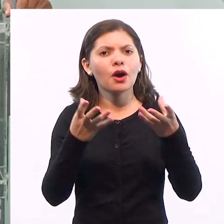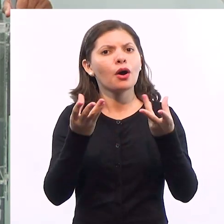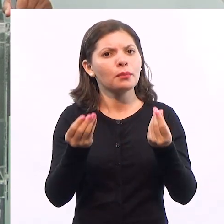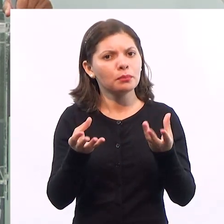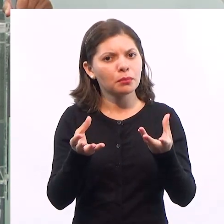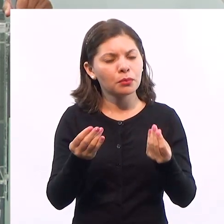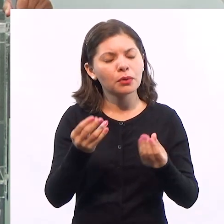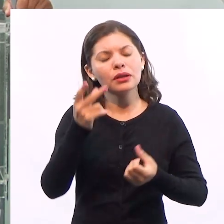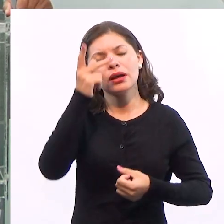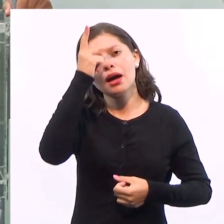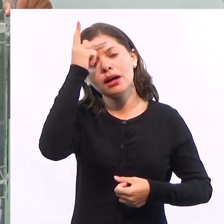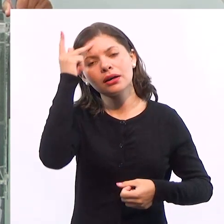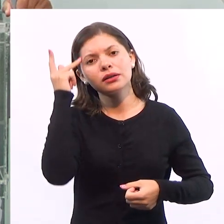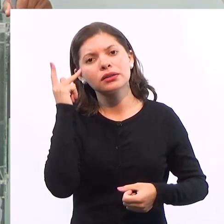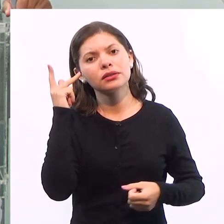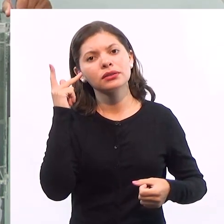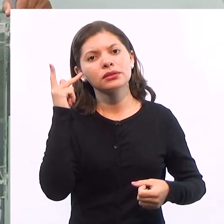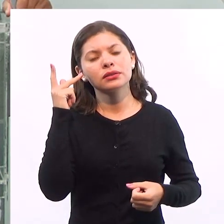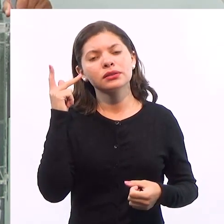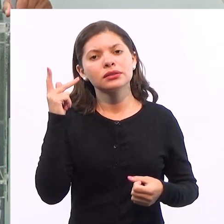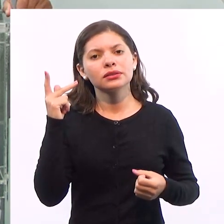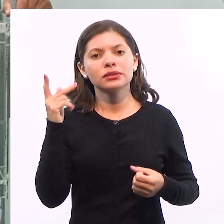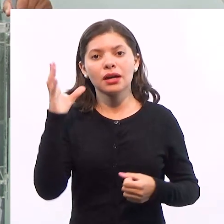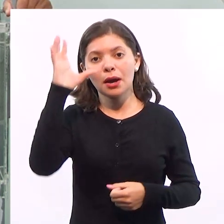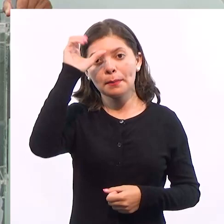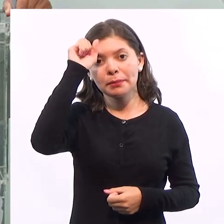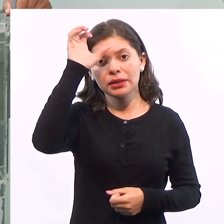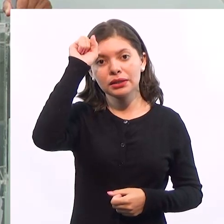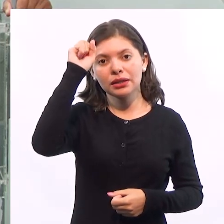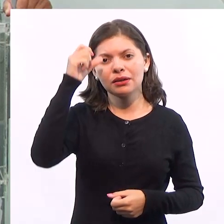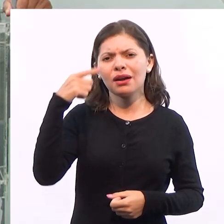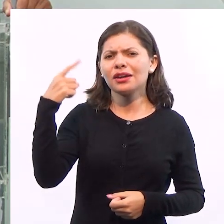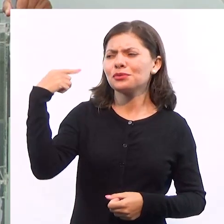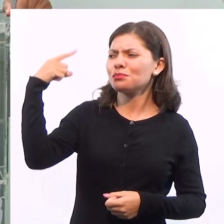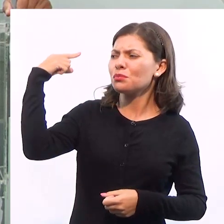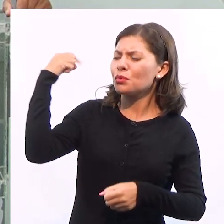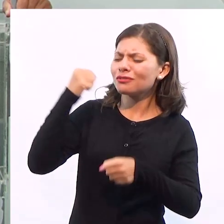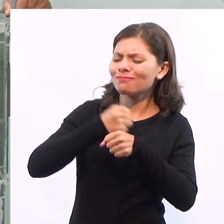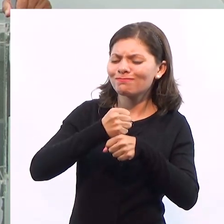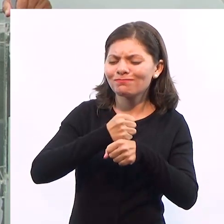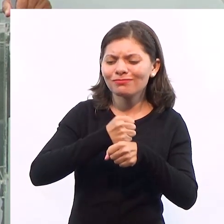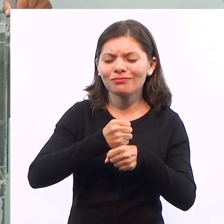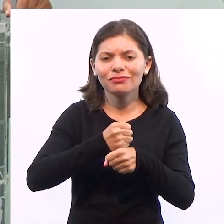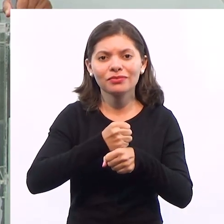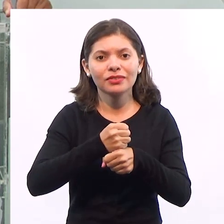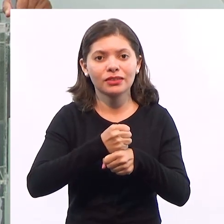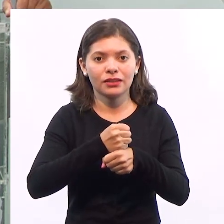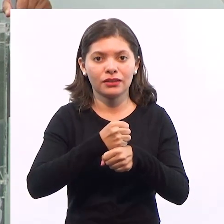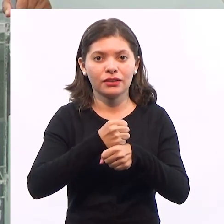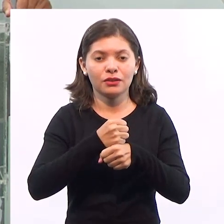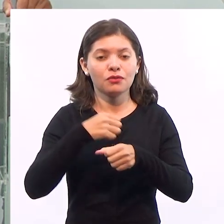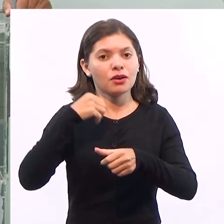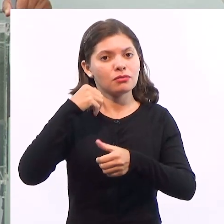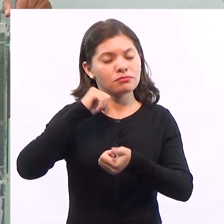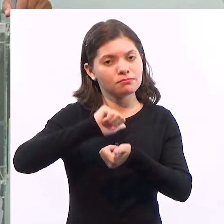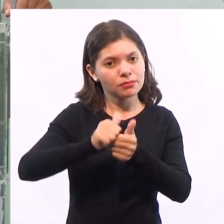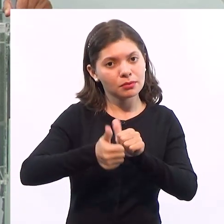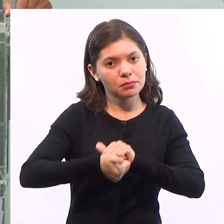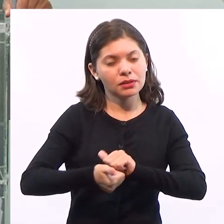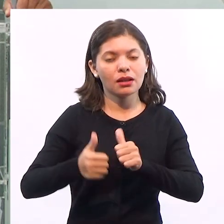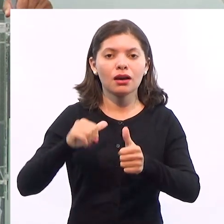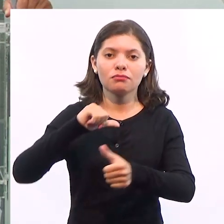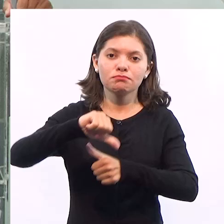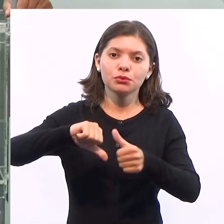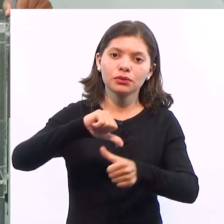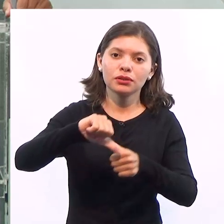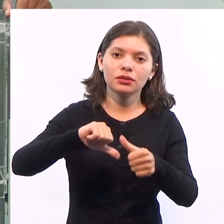forma. Muitas pessoas aprenderam, tá? Educação à distância não é de hoje não, gente. É de muito mais tempo atrás. Ela só foi se